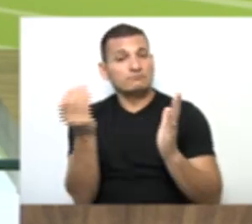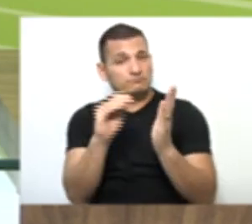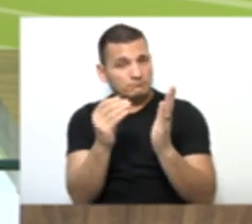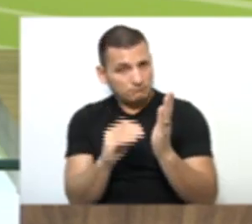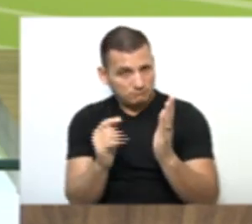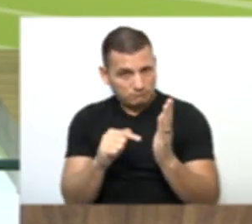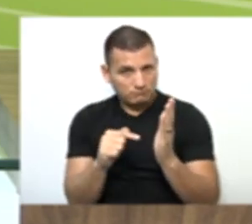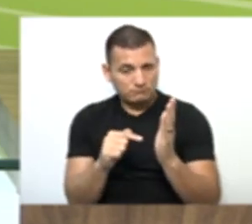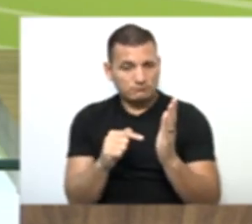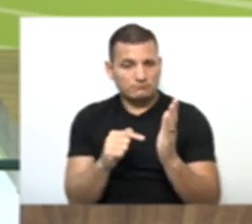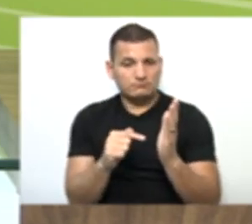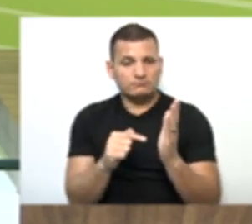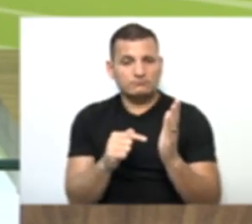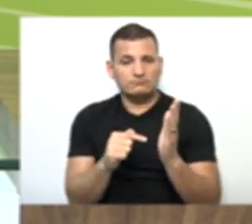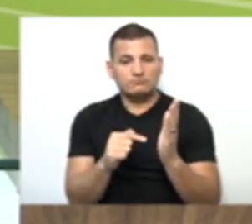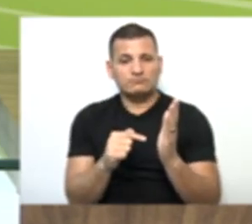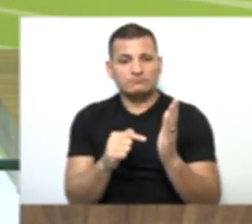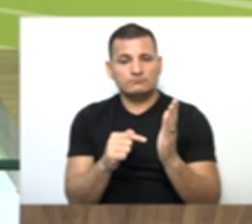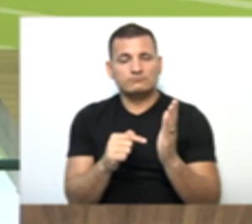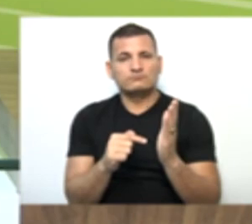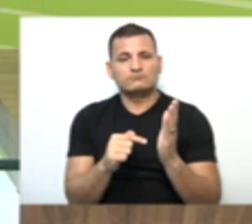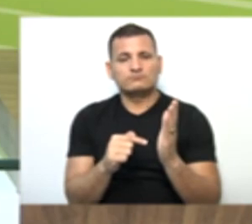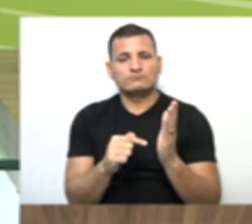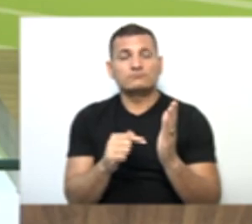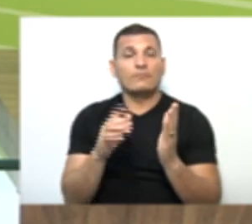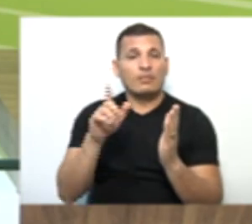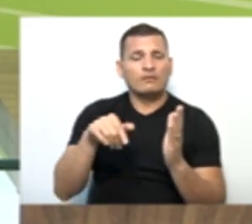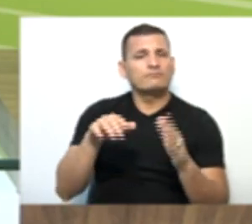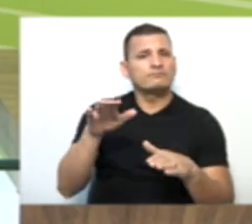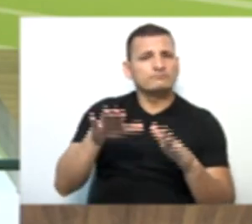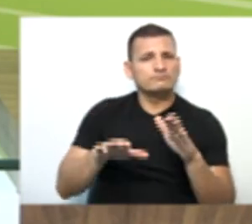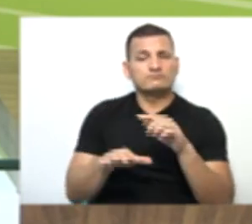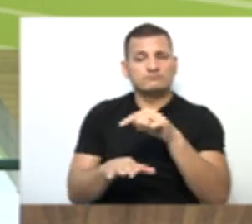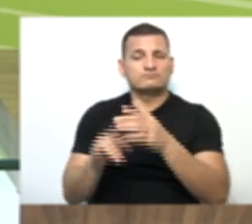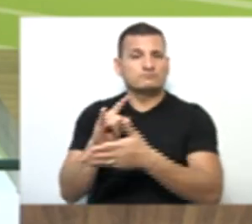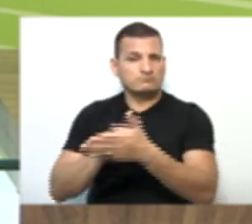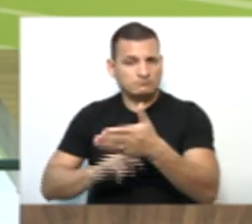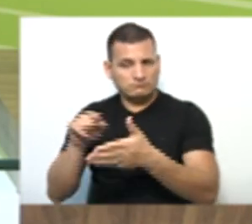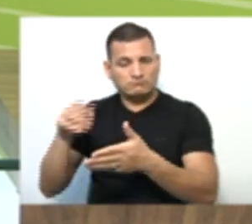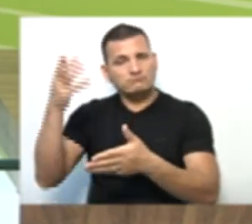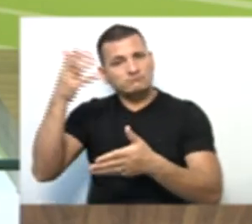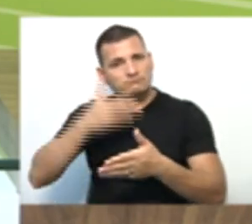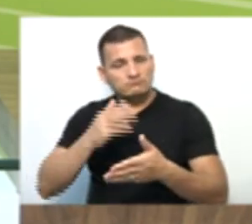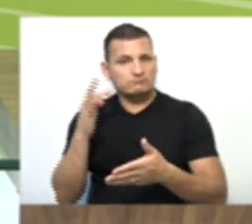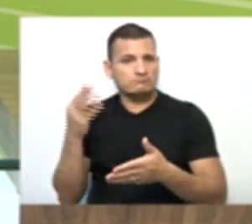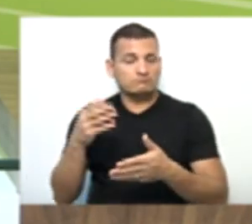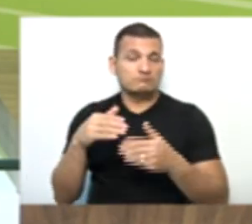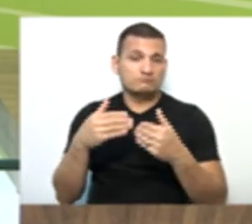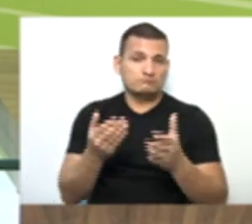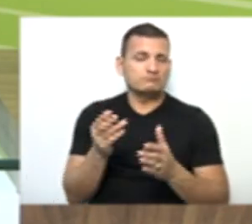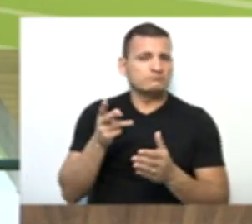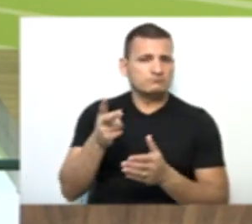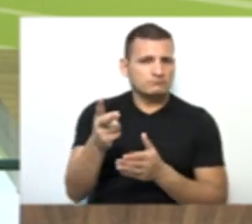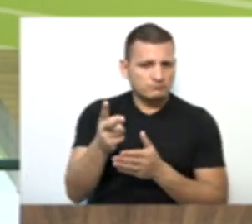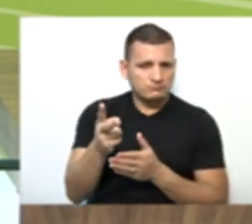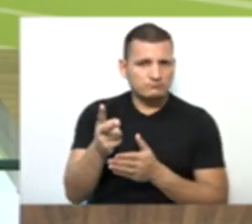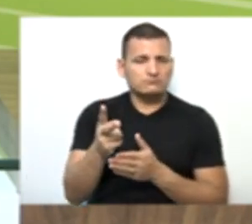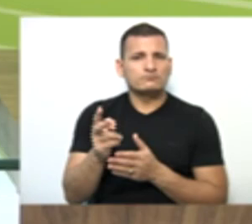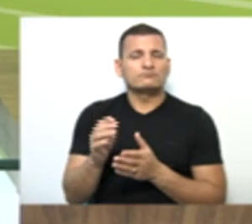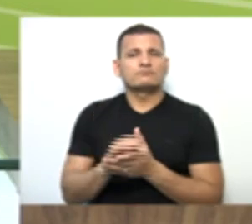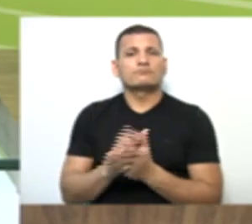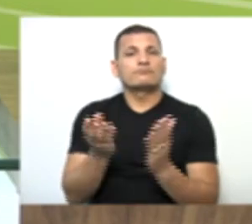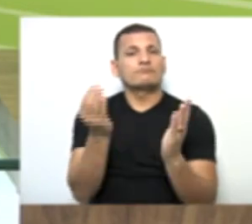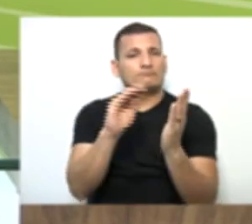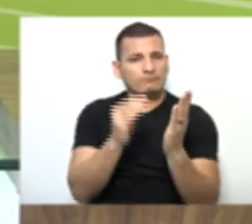são lançados conforme os documentos que comprovem tudo aquilo. Portanto, sempre, cada lançamento deverá